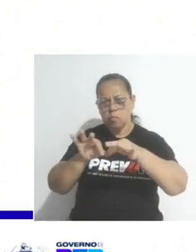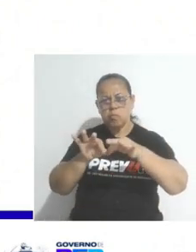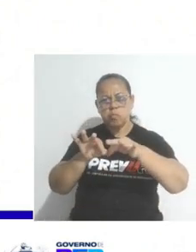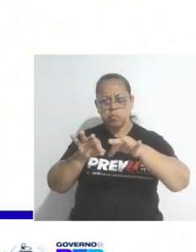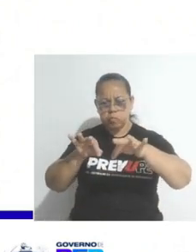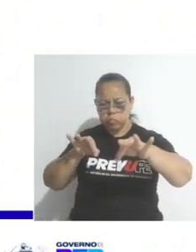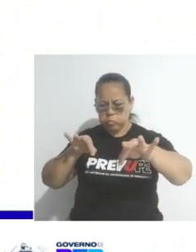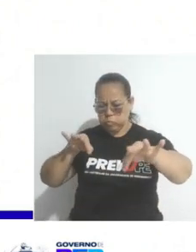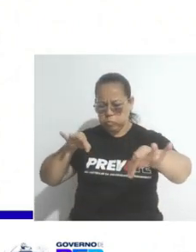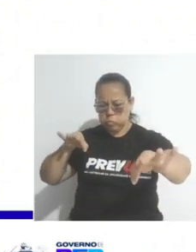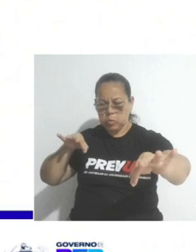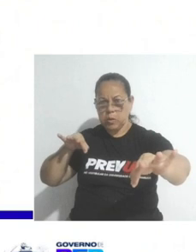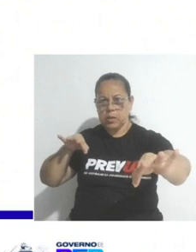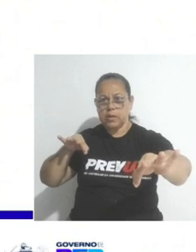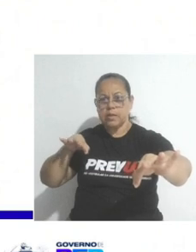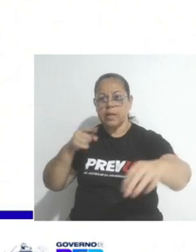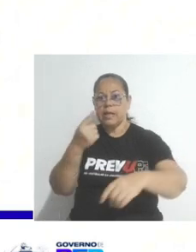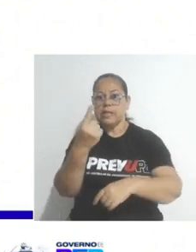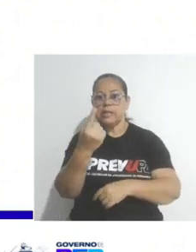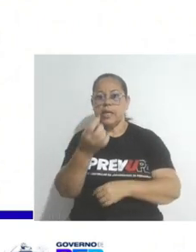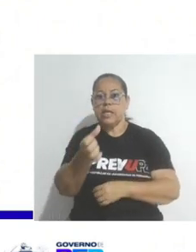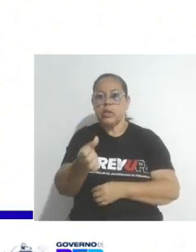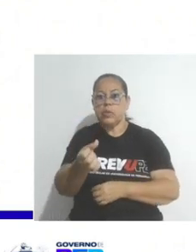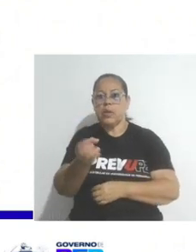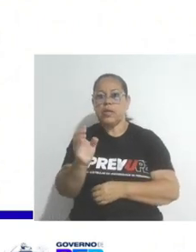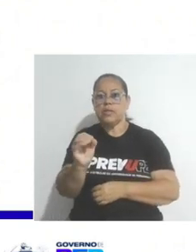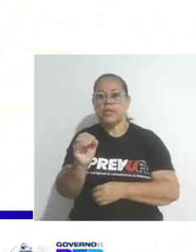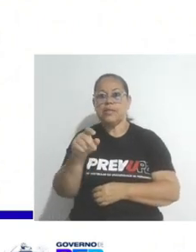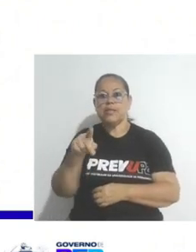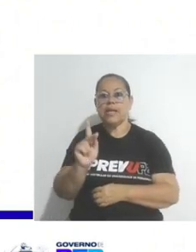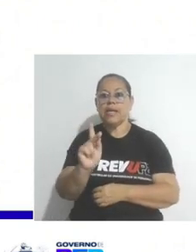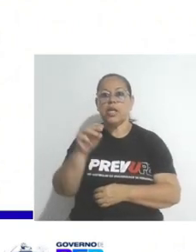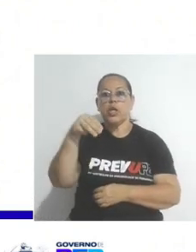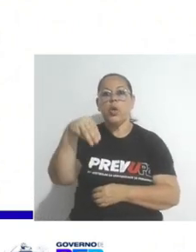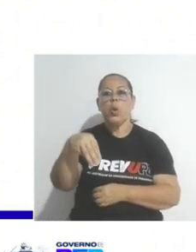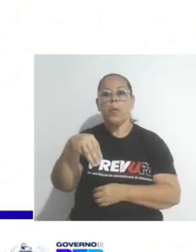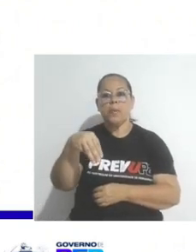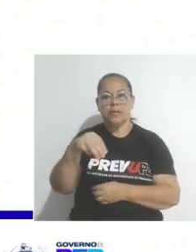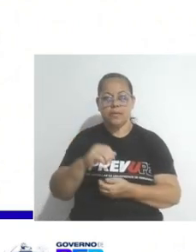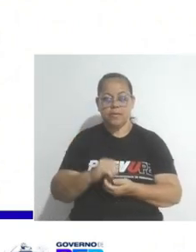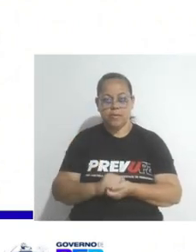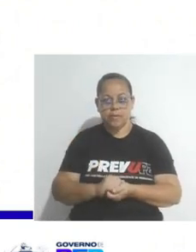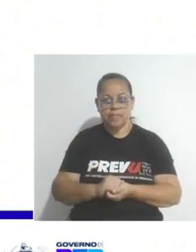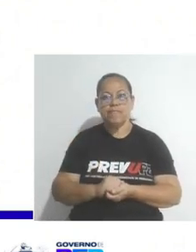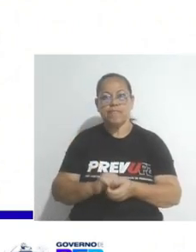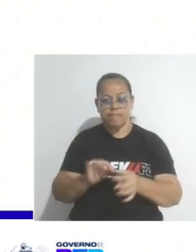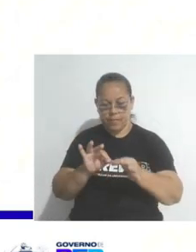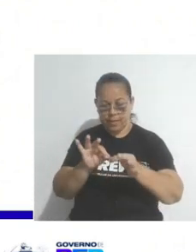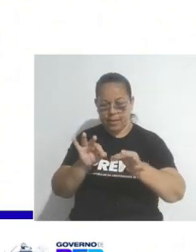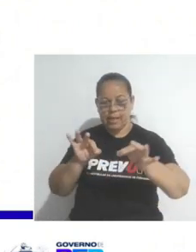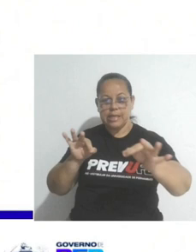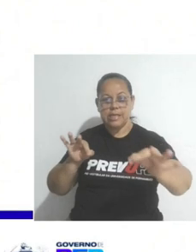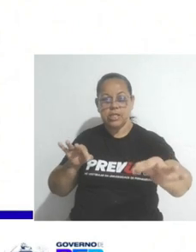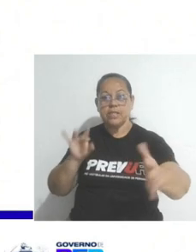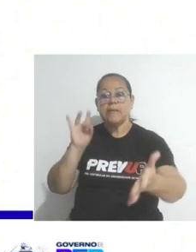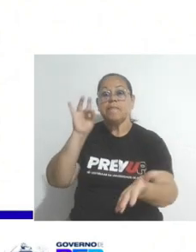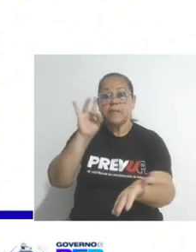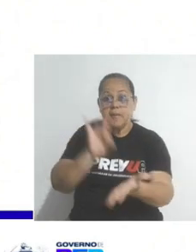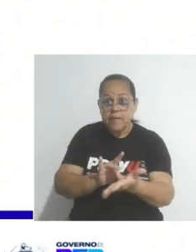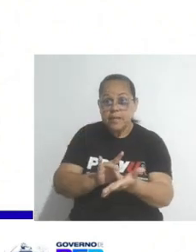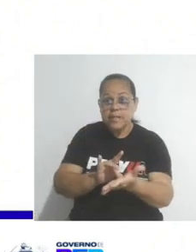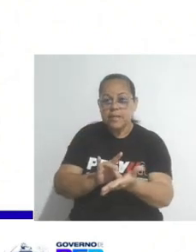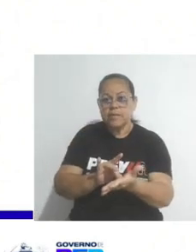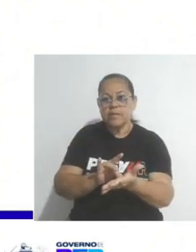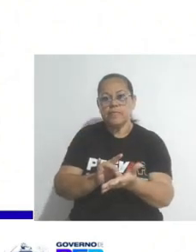entre si cerca de 160 quilômetros essa é a distância real na